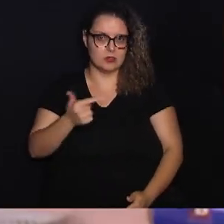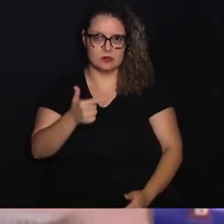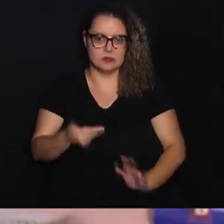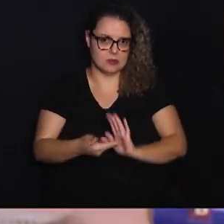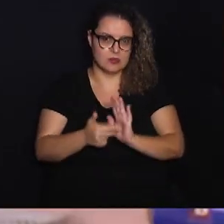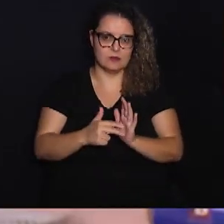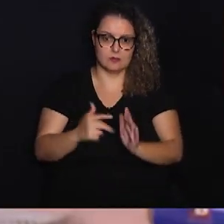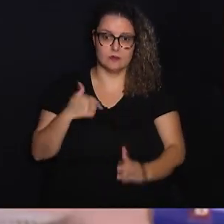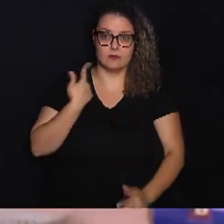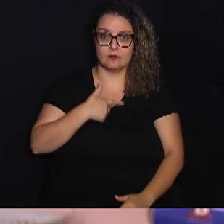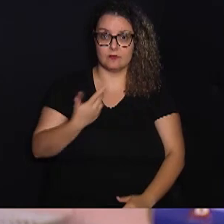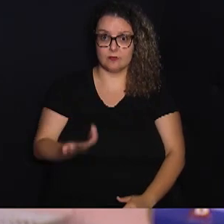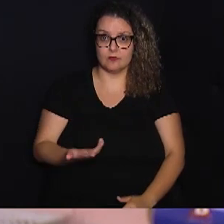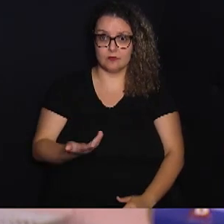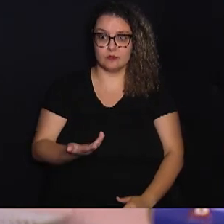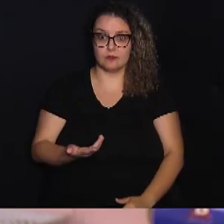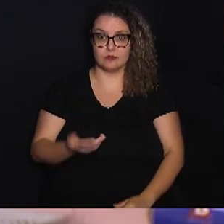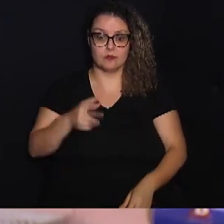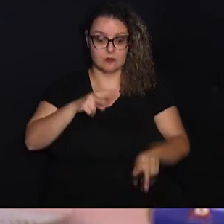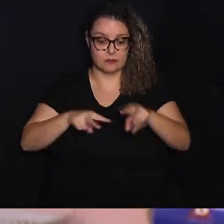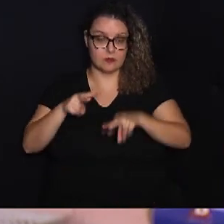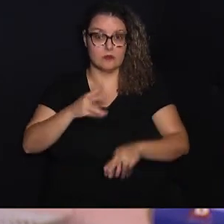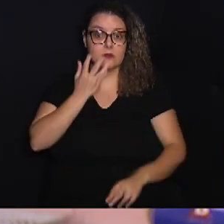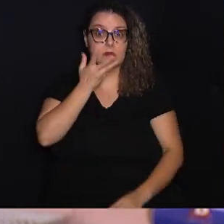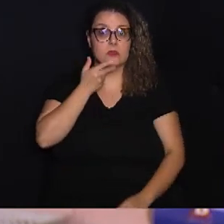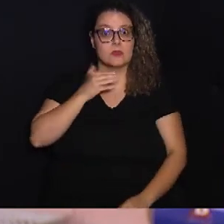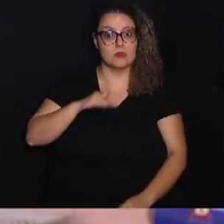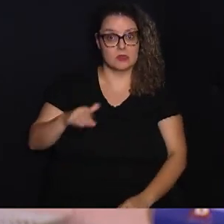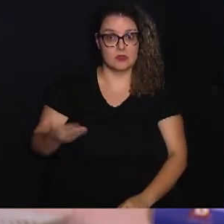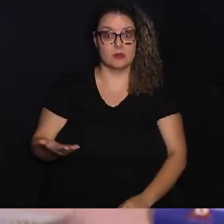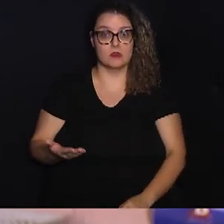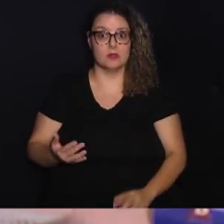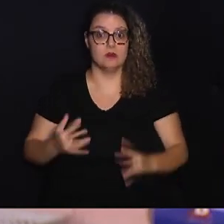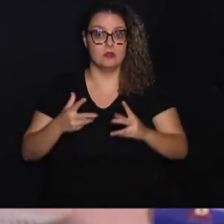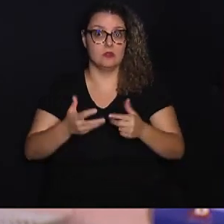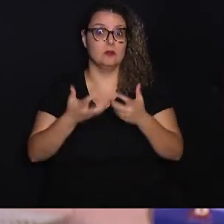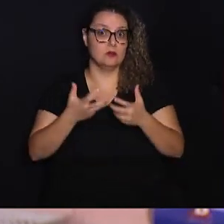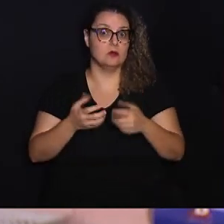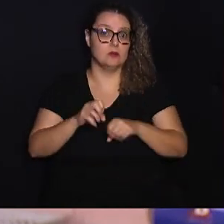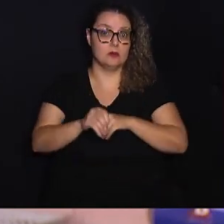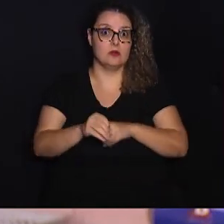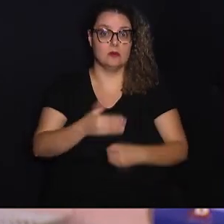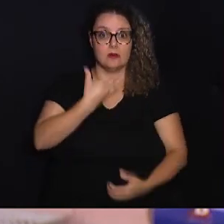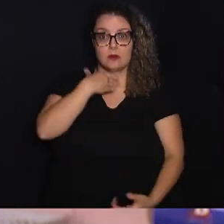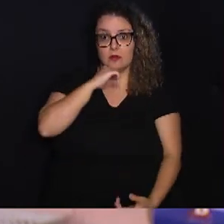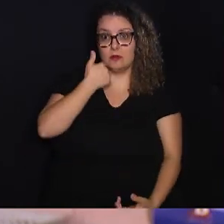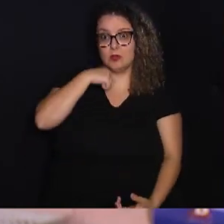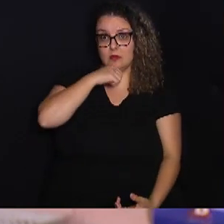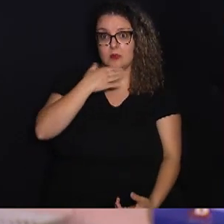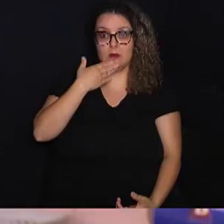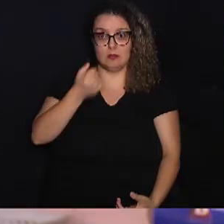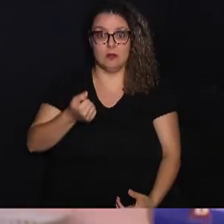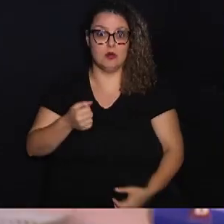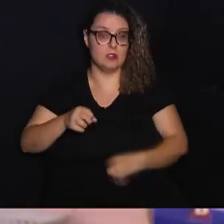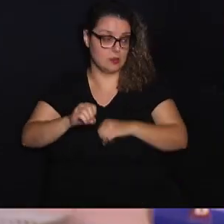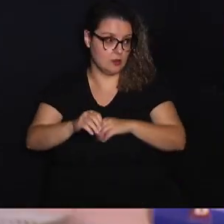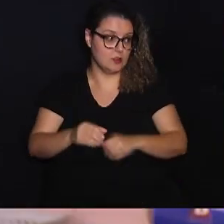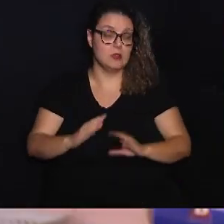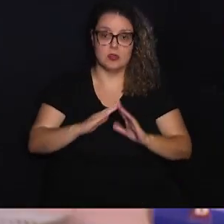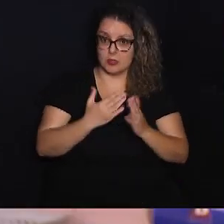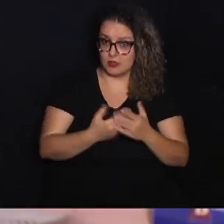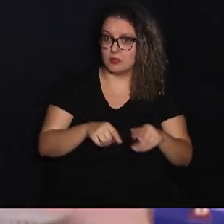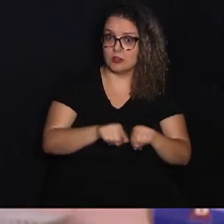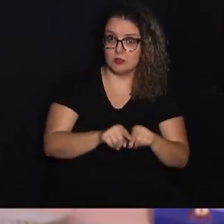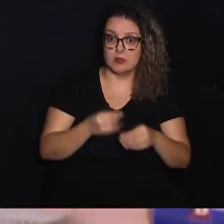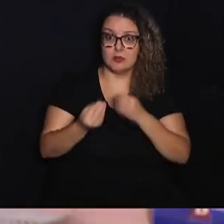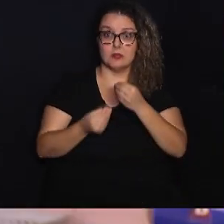gente tem que olhar que a criança, todo mundo quer a educação dela, o pai quer a melhor educação e a escola também. Então como é que a